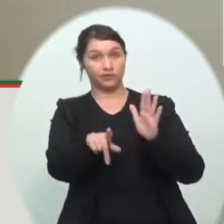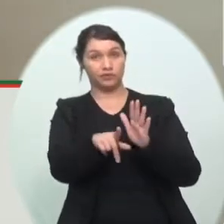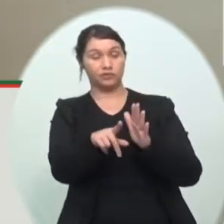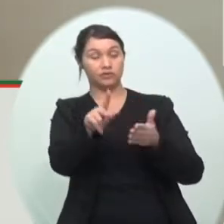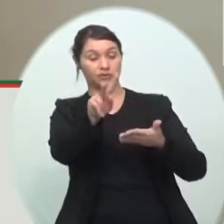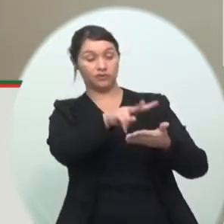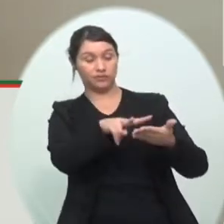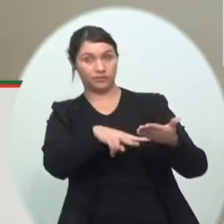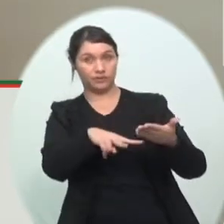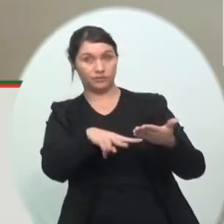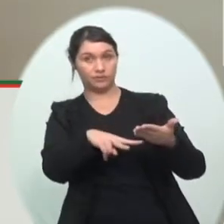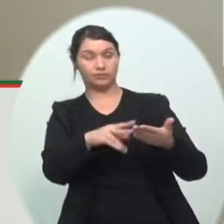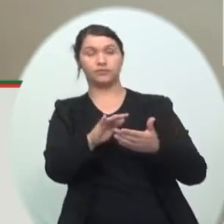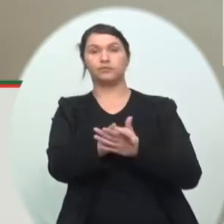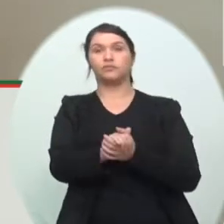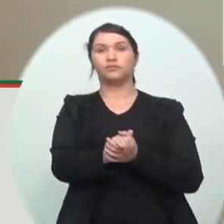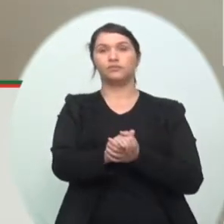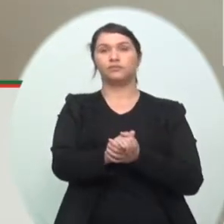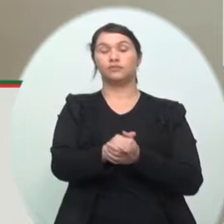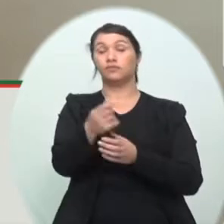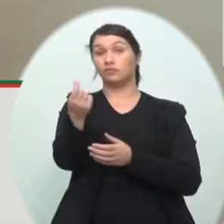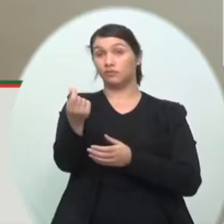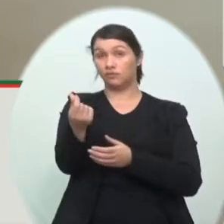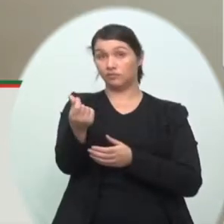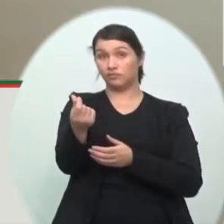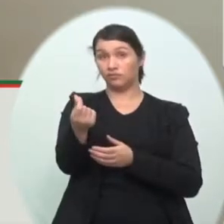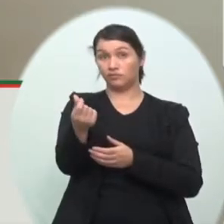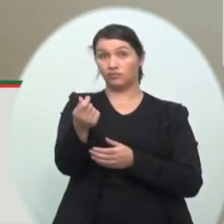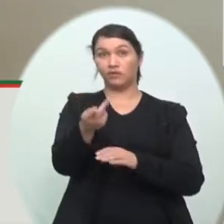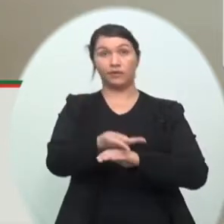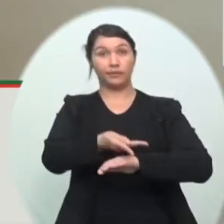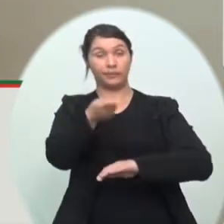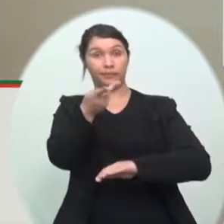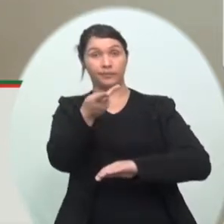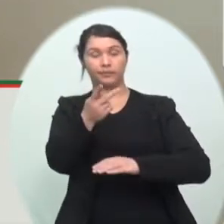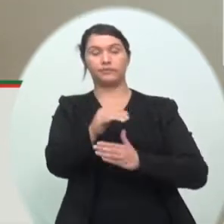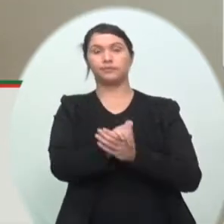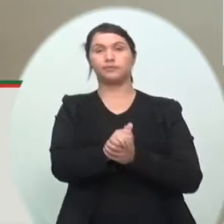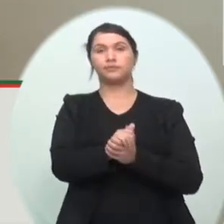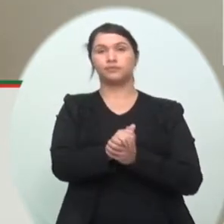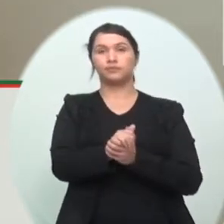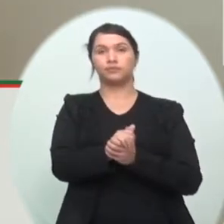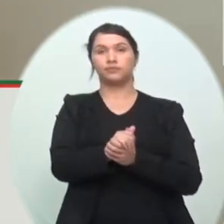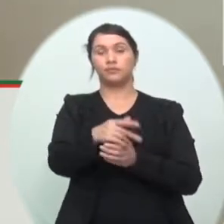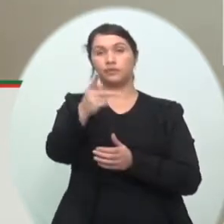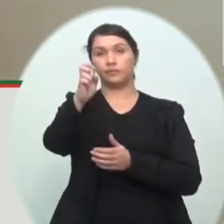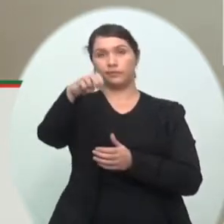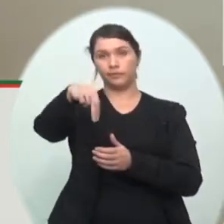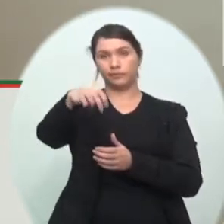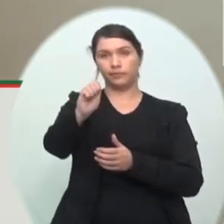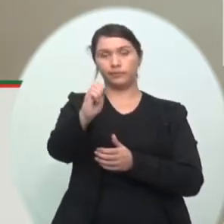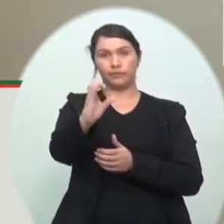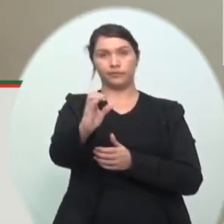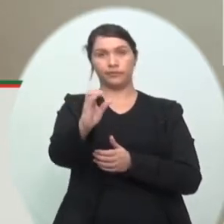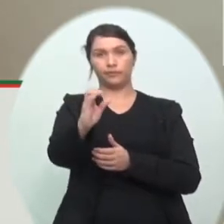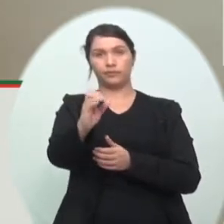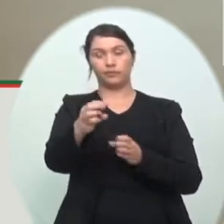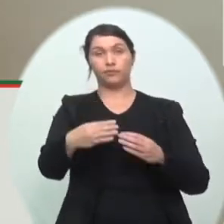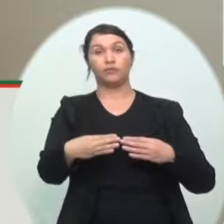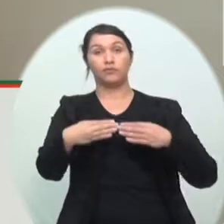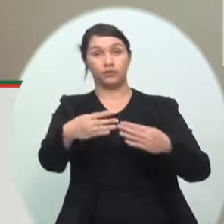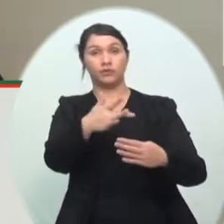projeto. O valor do prêmio do incentivo financeiro favorável ao PEMAC AB recebido pelo Ministério da